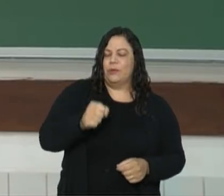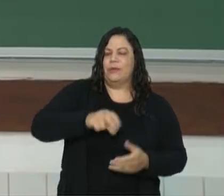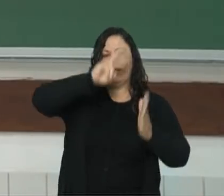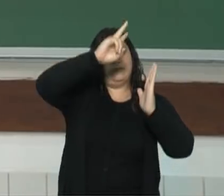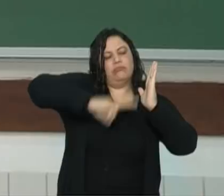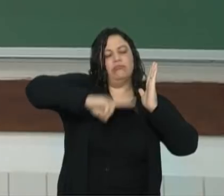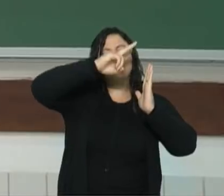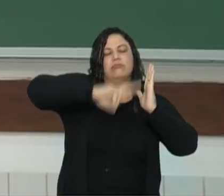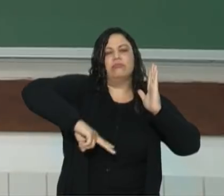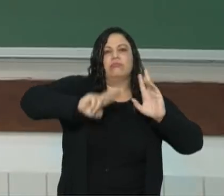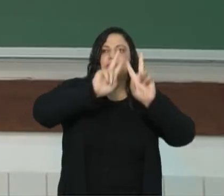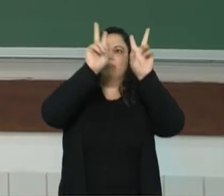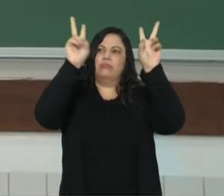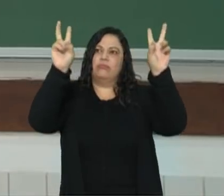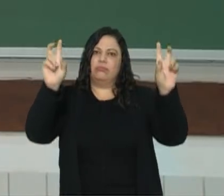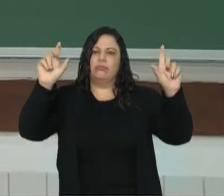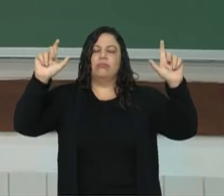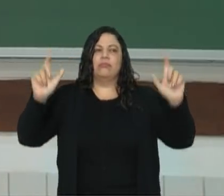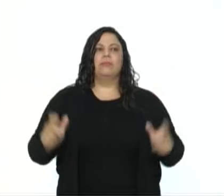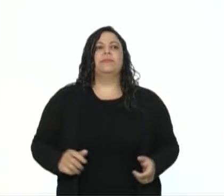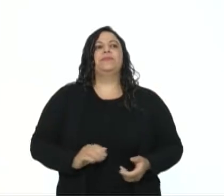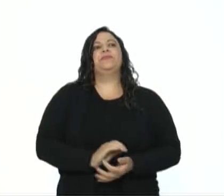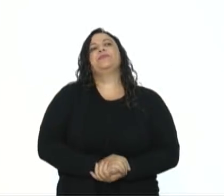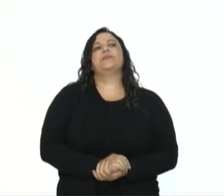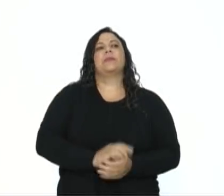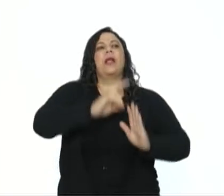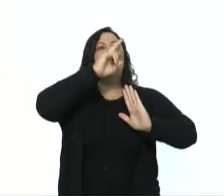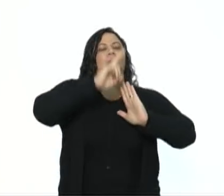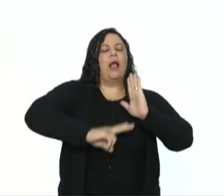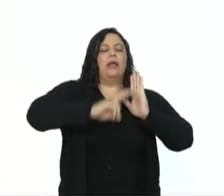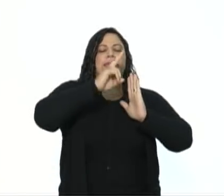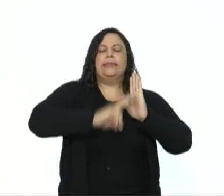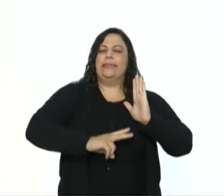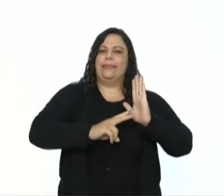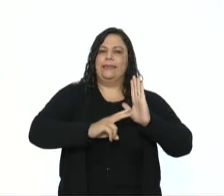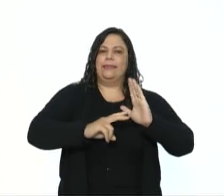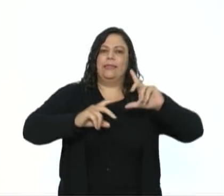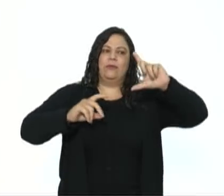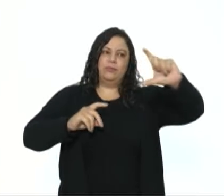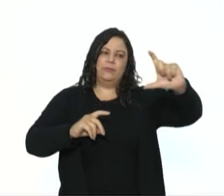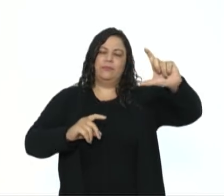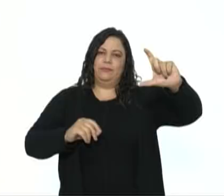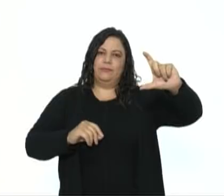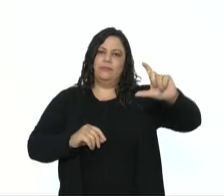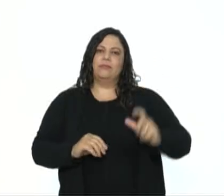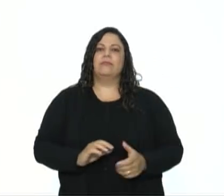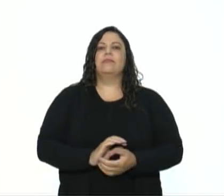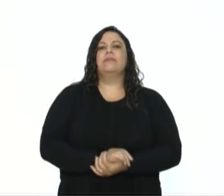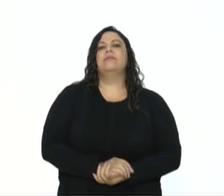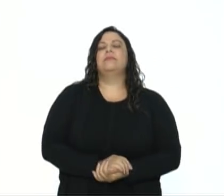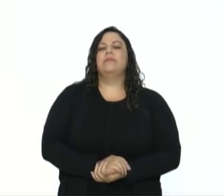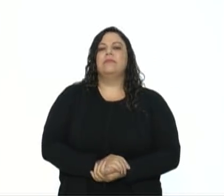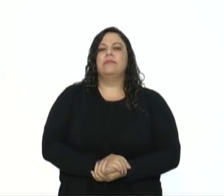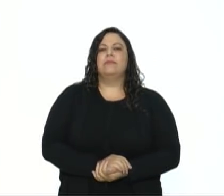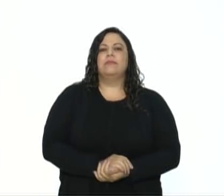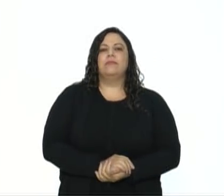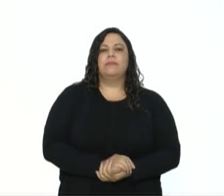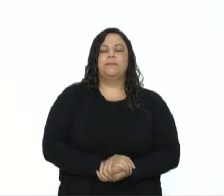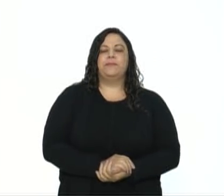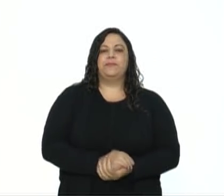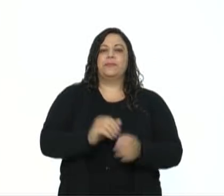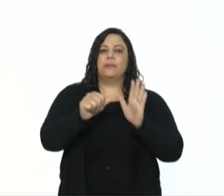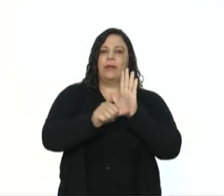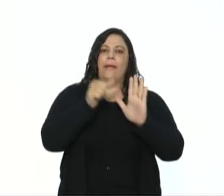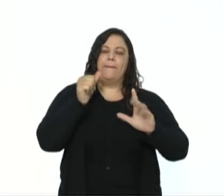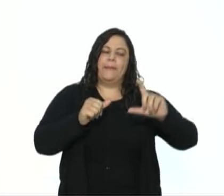de pensar o tema sobre cartão de crédito. Leia o trecho do primeiro parágrafo da reportagem. Primeiro